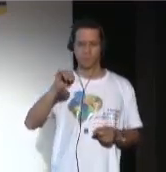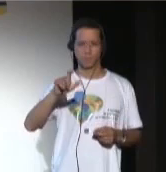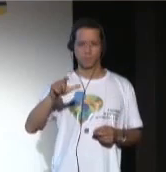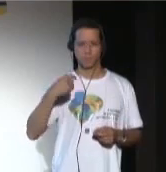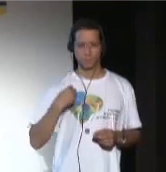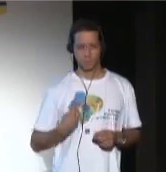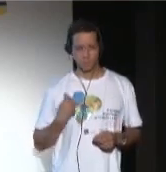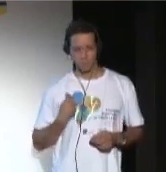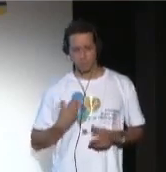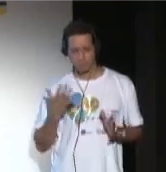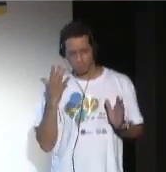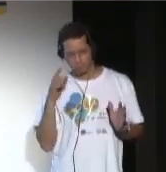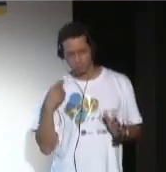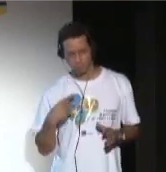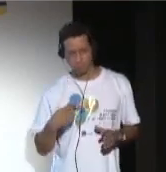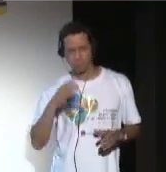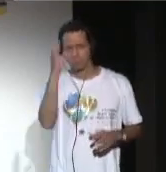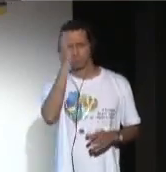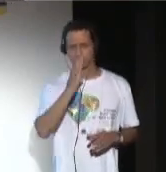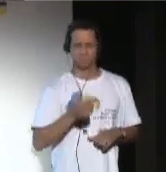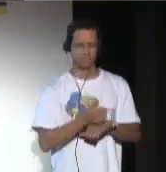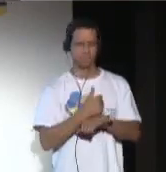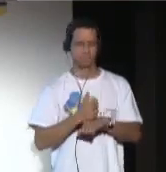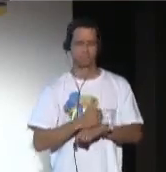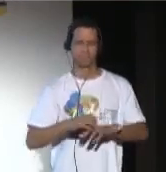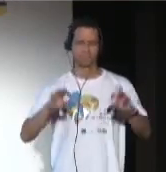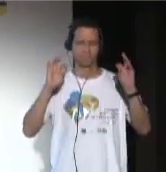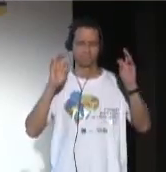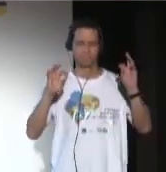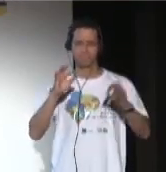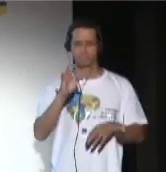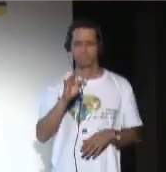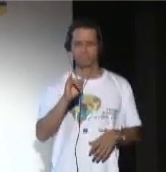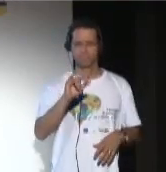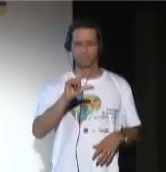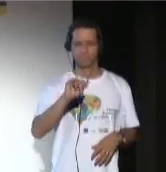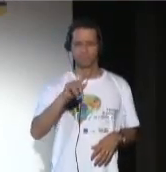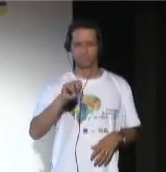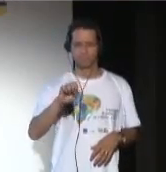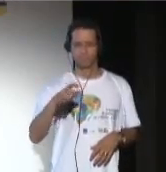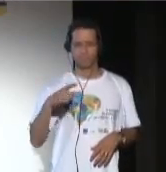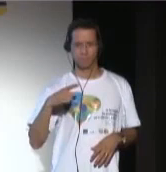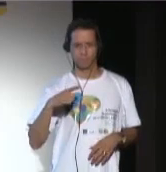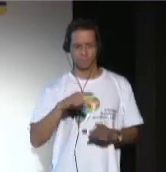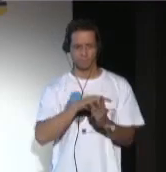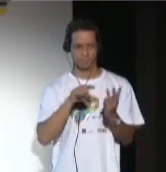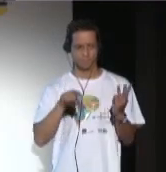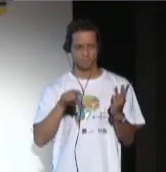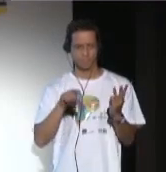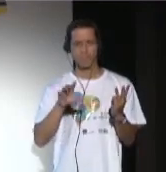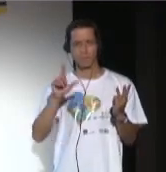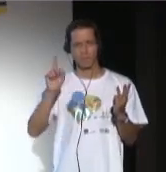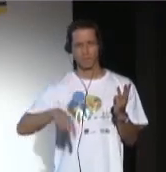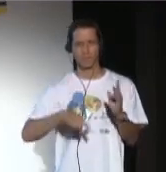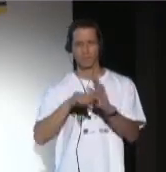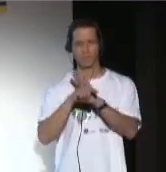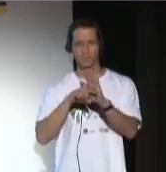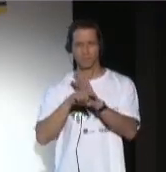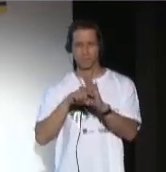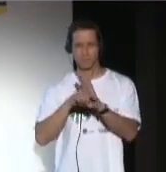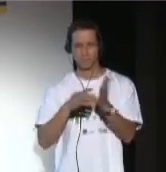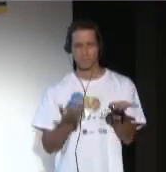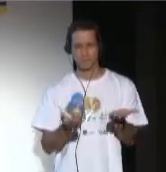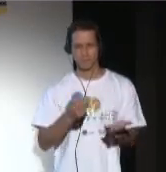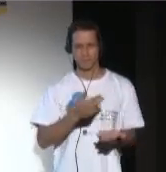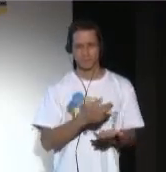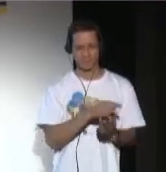brasileiros excelentes. O Philip também está por aqui. São 3 pesquisadores. Aqui no contexto brasileiro,